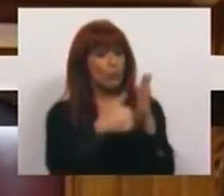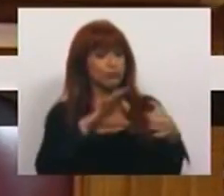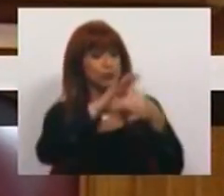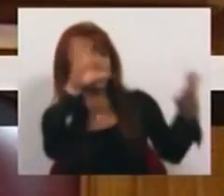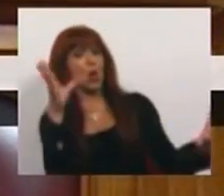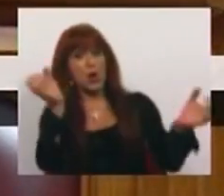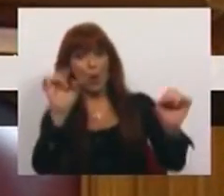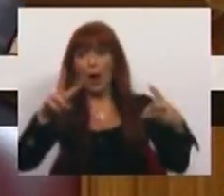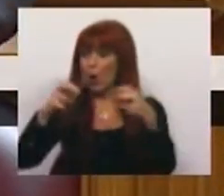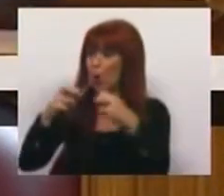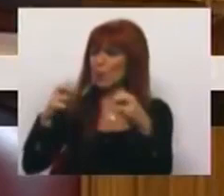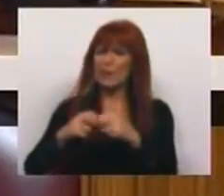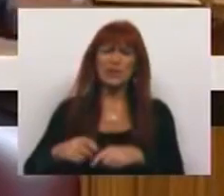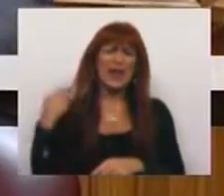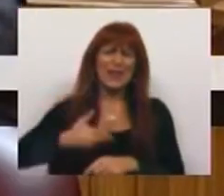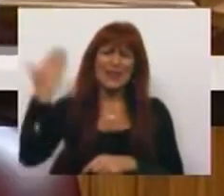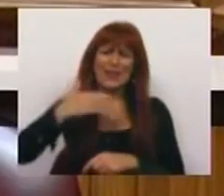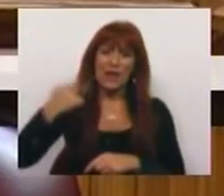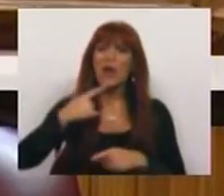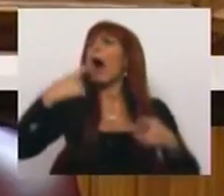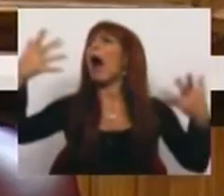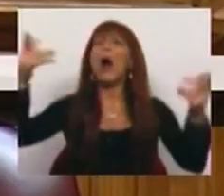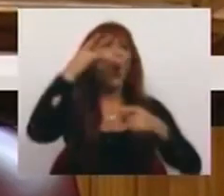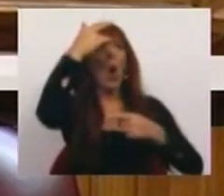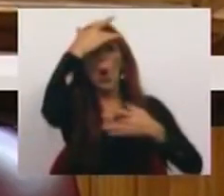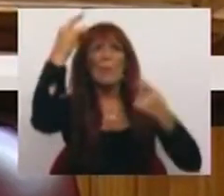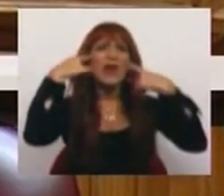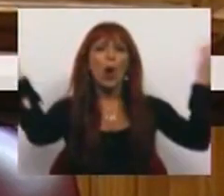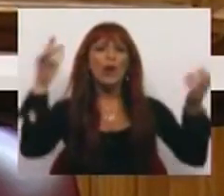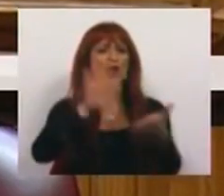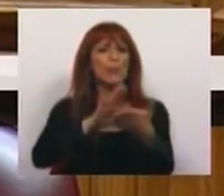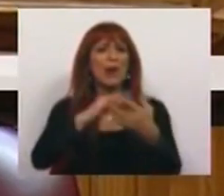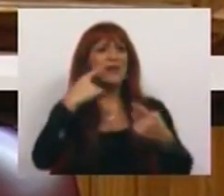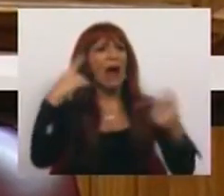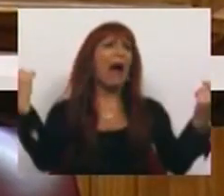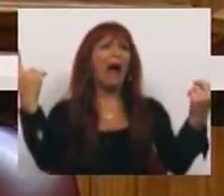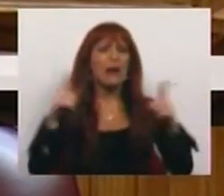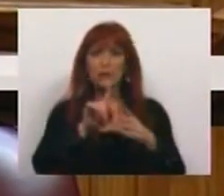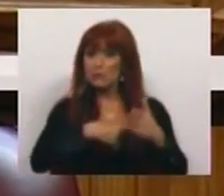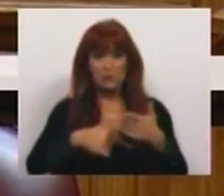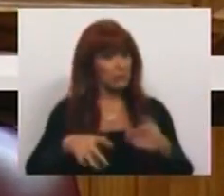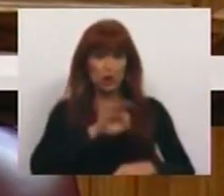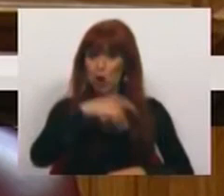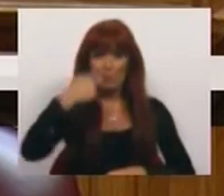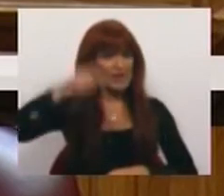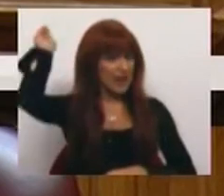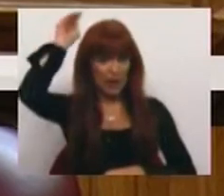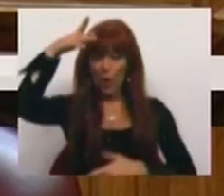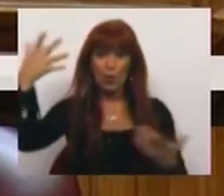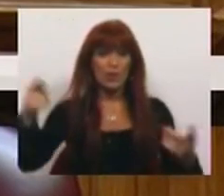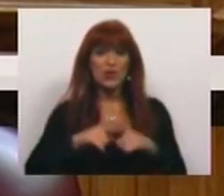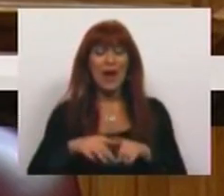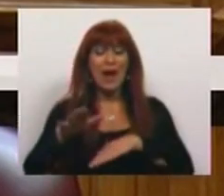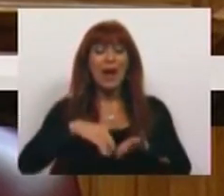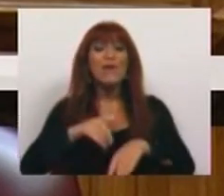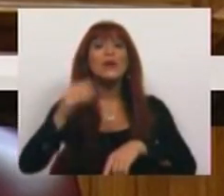inconstitucionalidade. E esse foi um problema, durante vários dias foi agitado na opinião pública e na opinião publicada. O veto do Sr. Presidente da República é